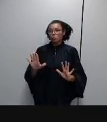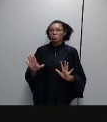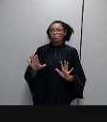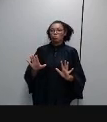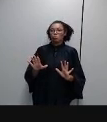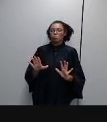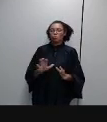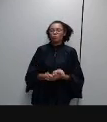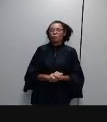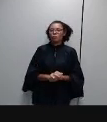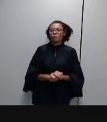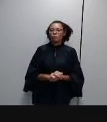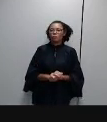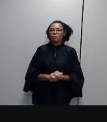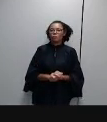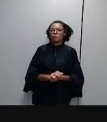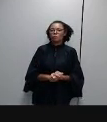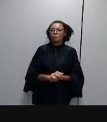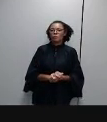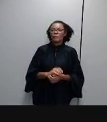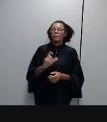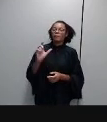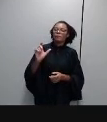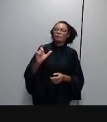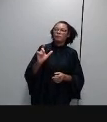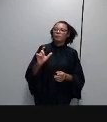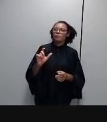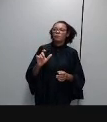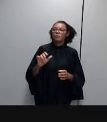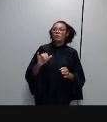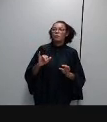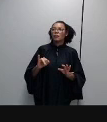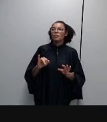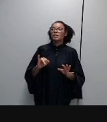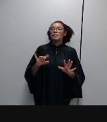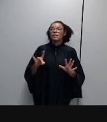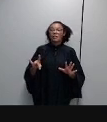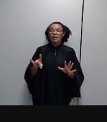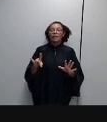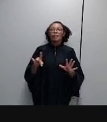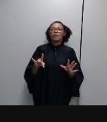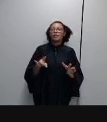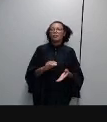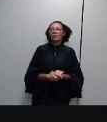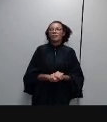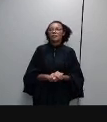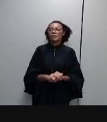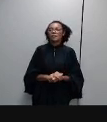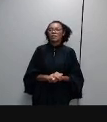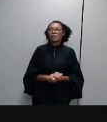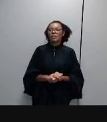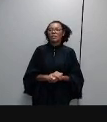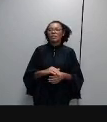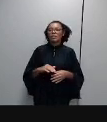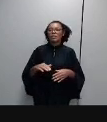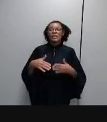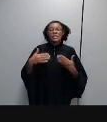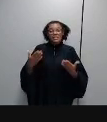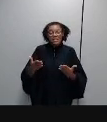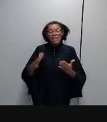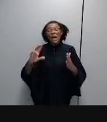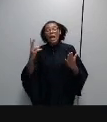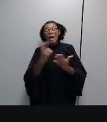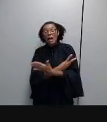falava muito quadrado discute-se no intermédio da execução que sobrevieram a mesa